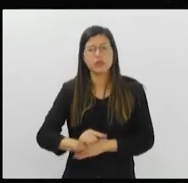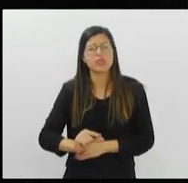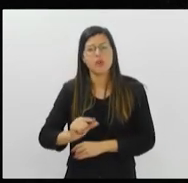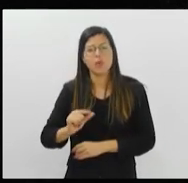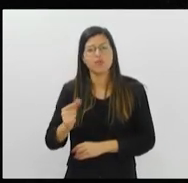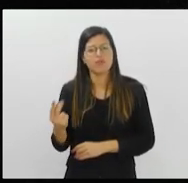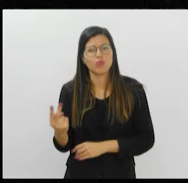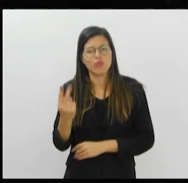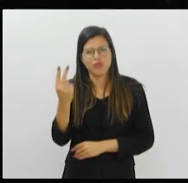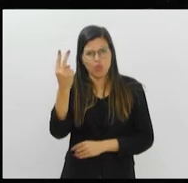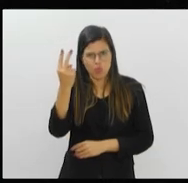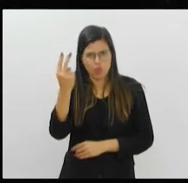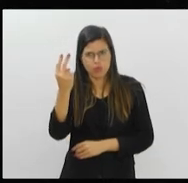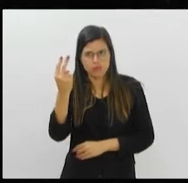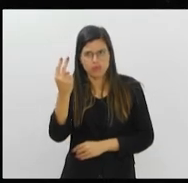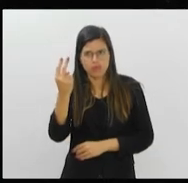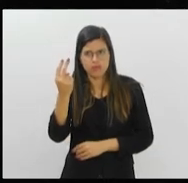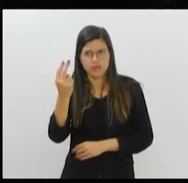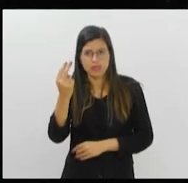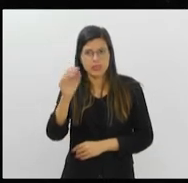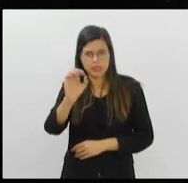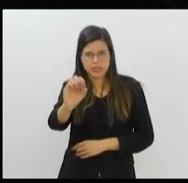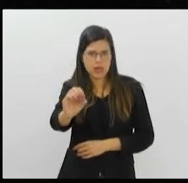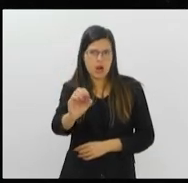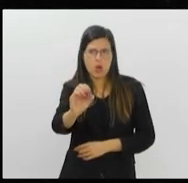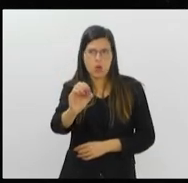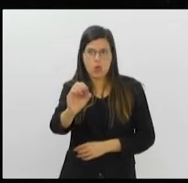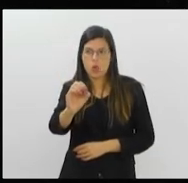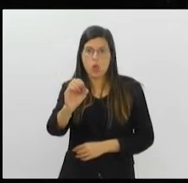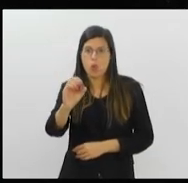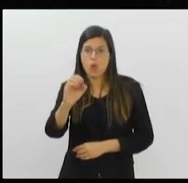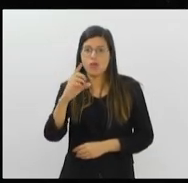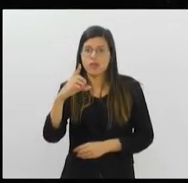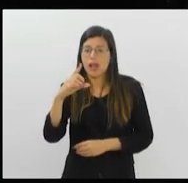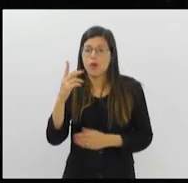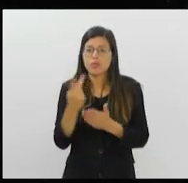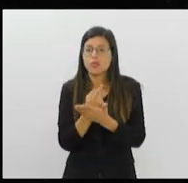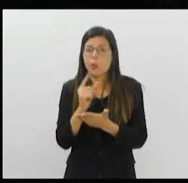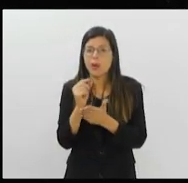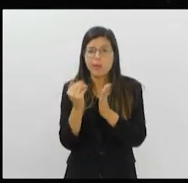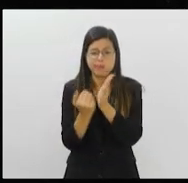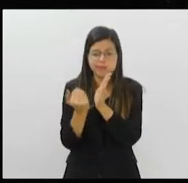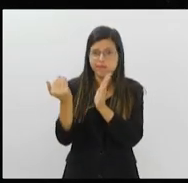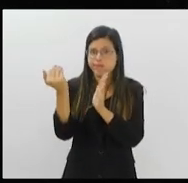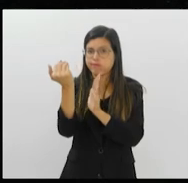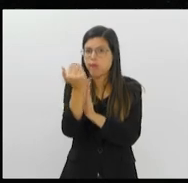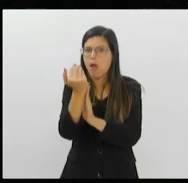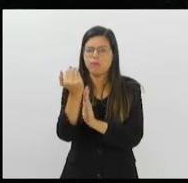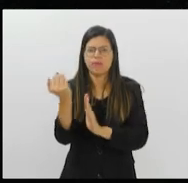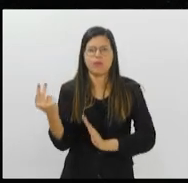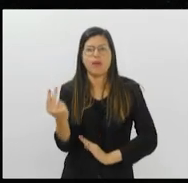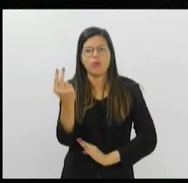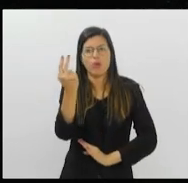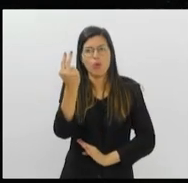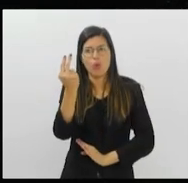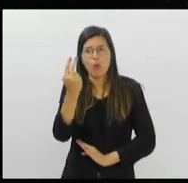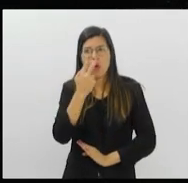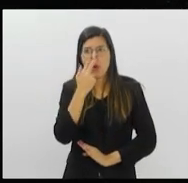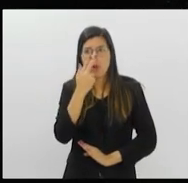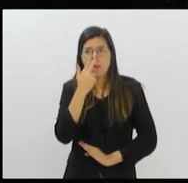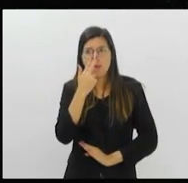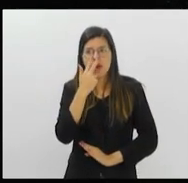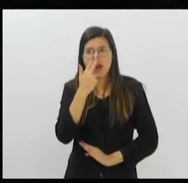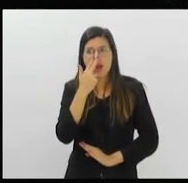do protetor solar? 0, teve mais aumento ainda. A cadeia produtiva